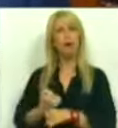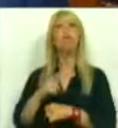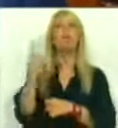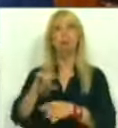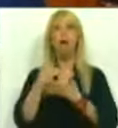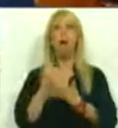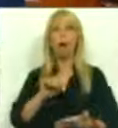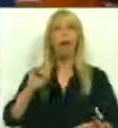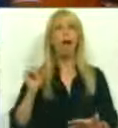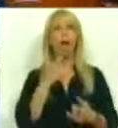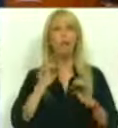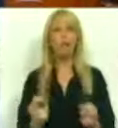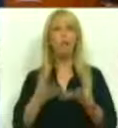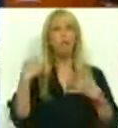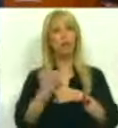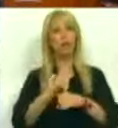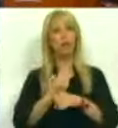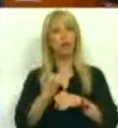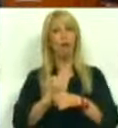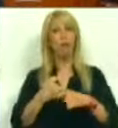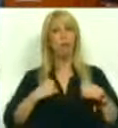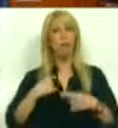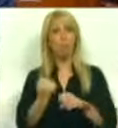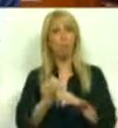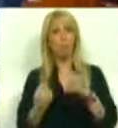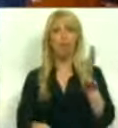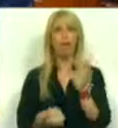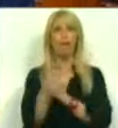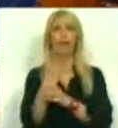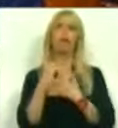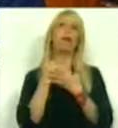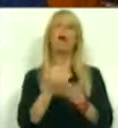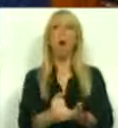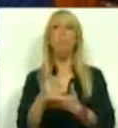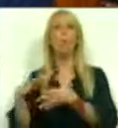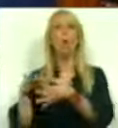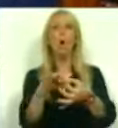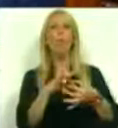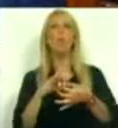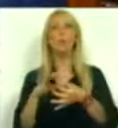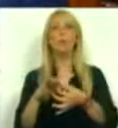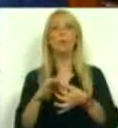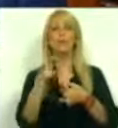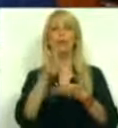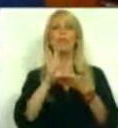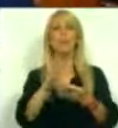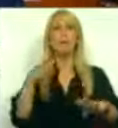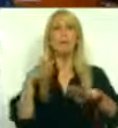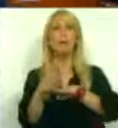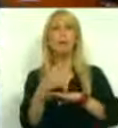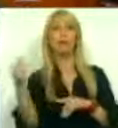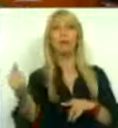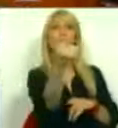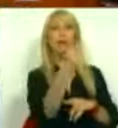célere às iniciativas de criação de autoemprego, apoiando a criação de cooperativas de financiamento direto por cada